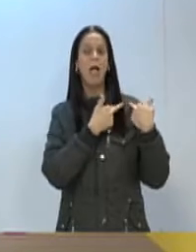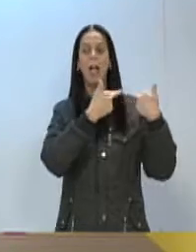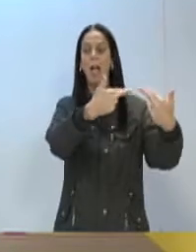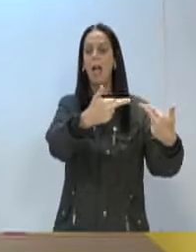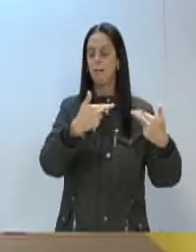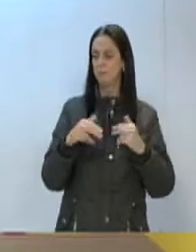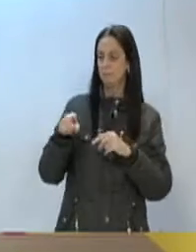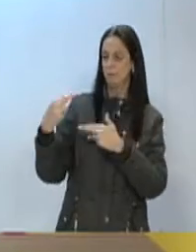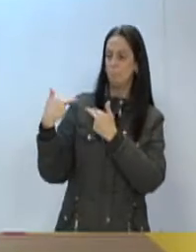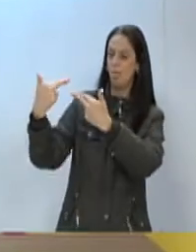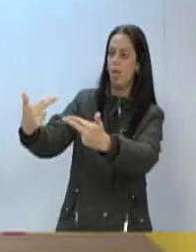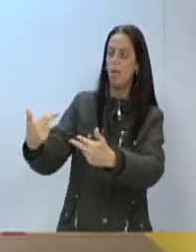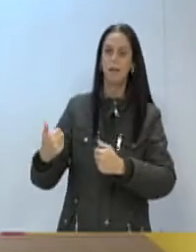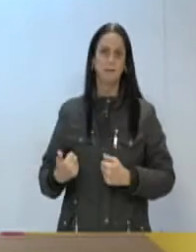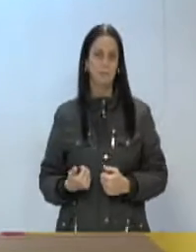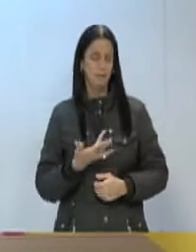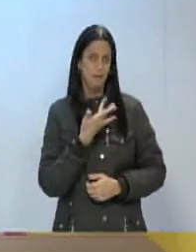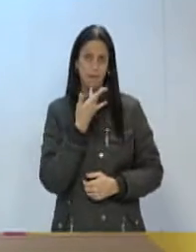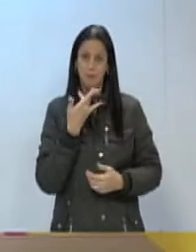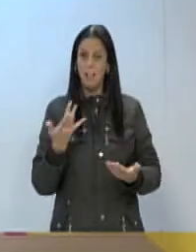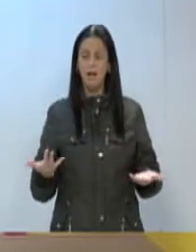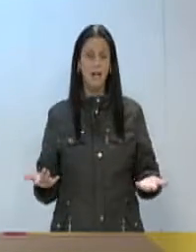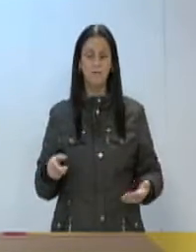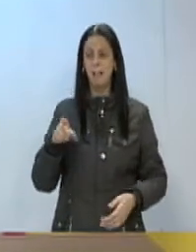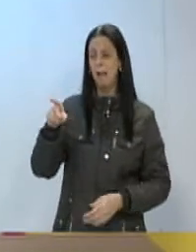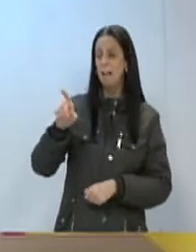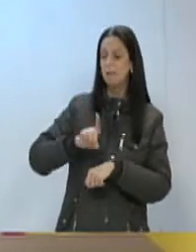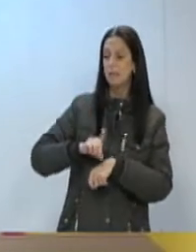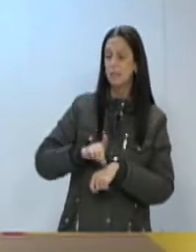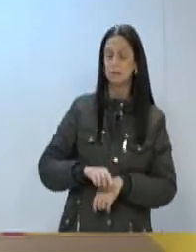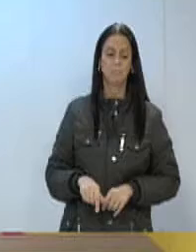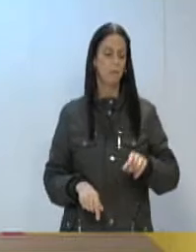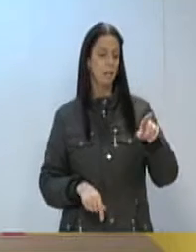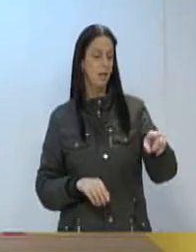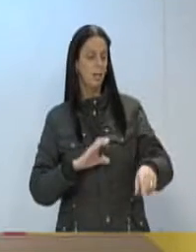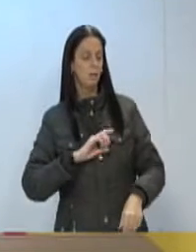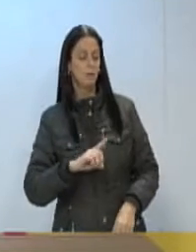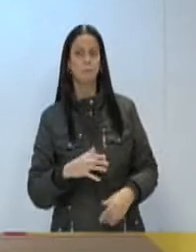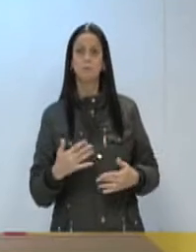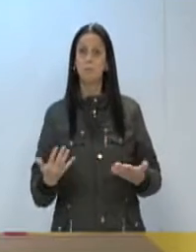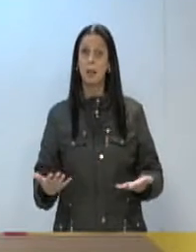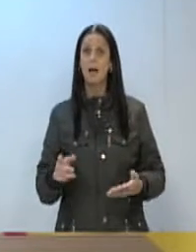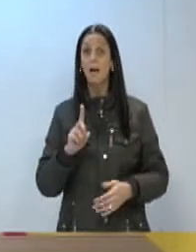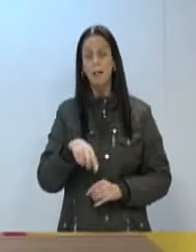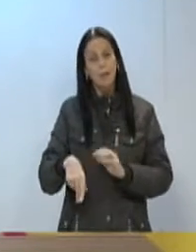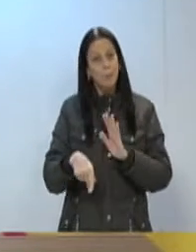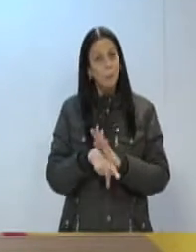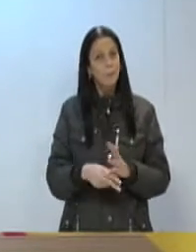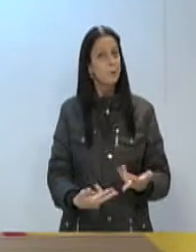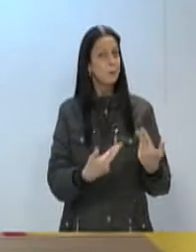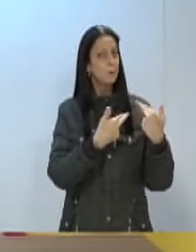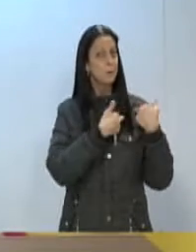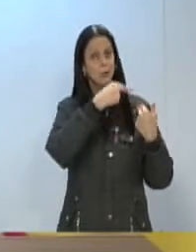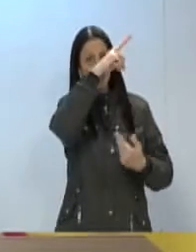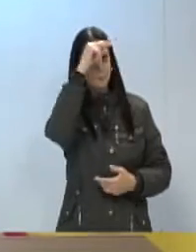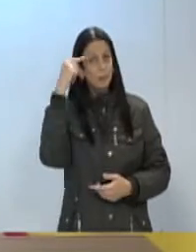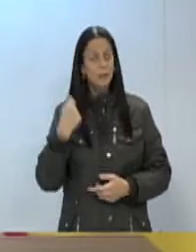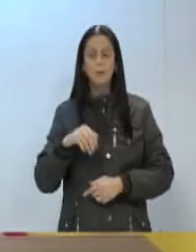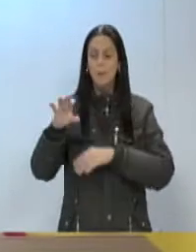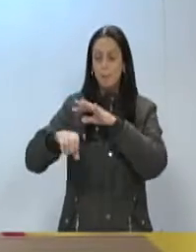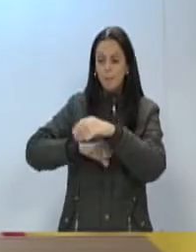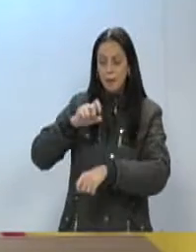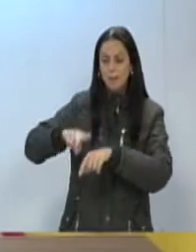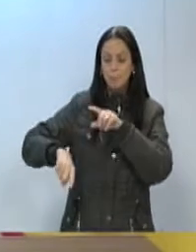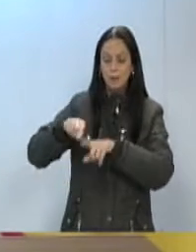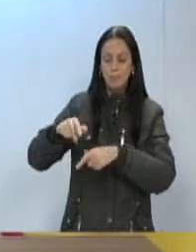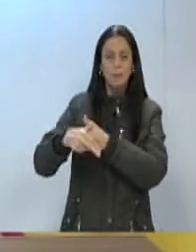para cima dos nossos diretores nosso sugestões você responsabilidade é do município de moral de fazer o recolhimento e